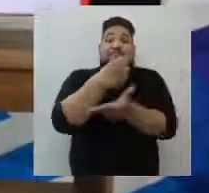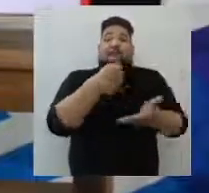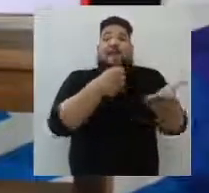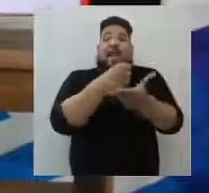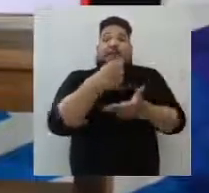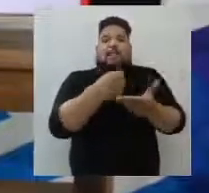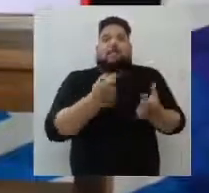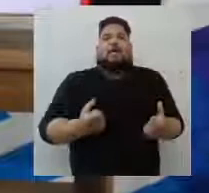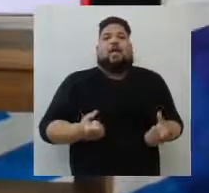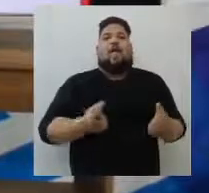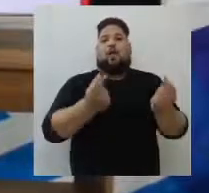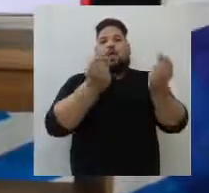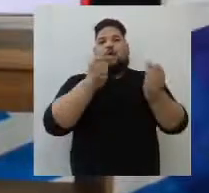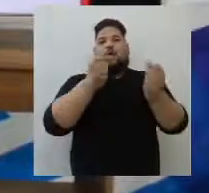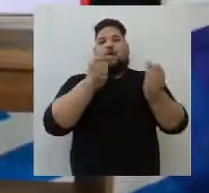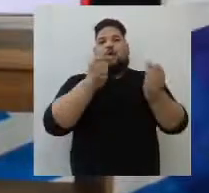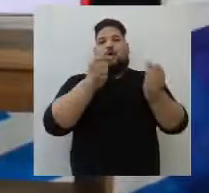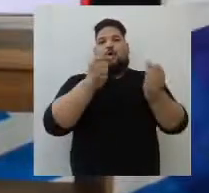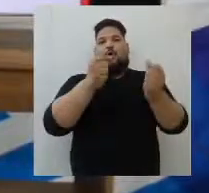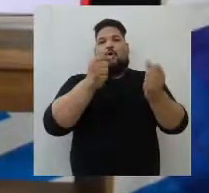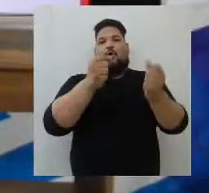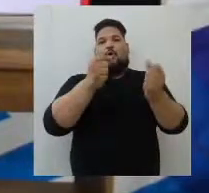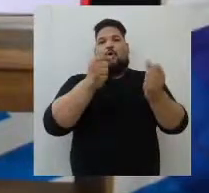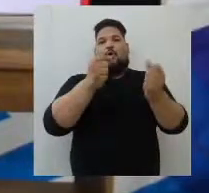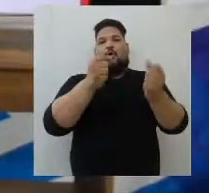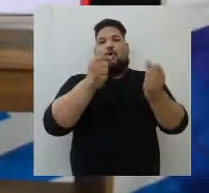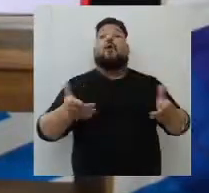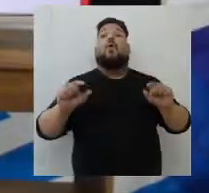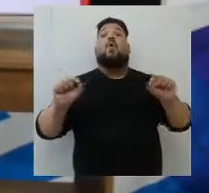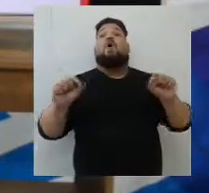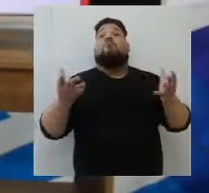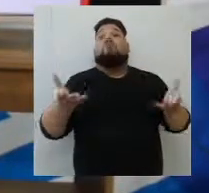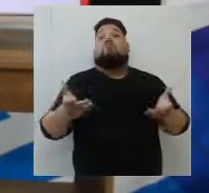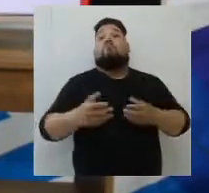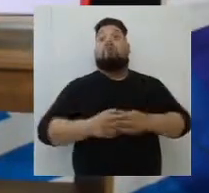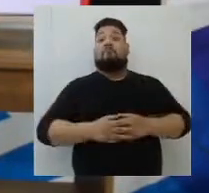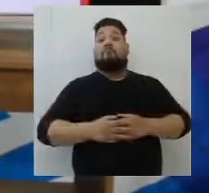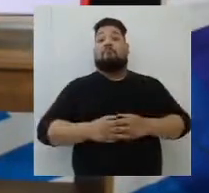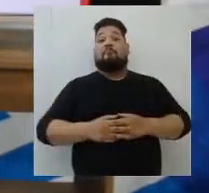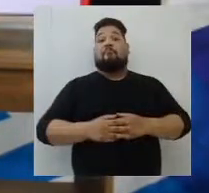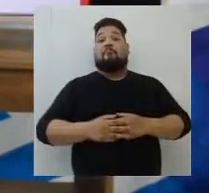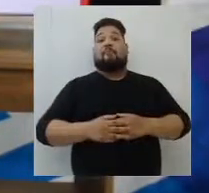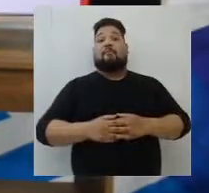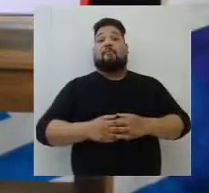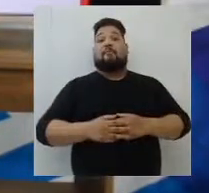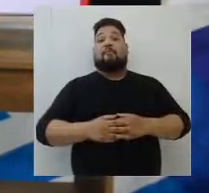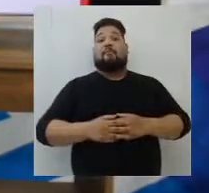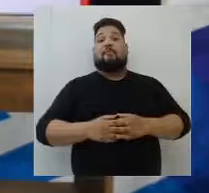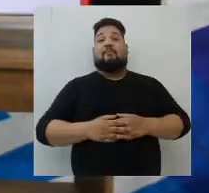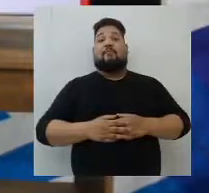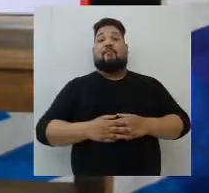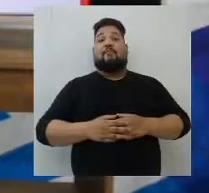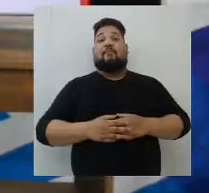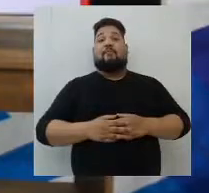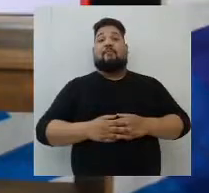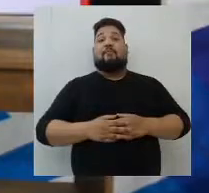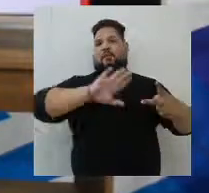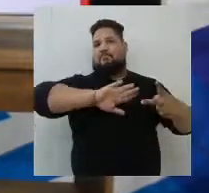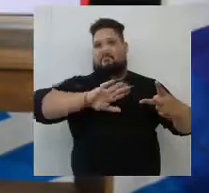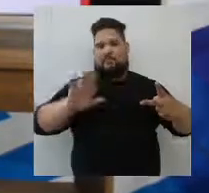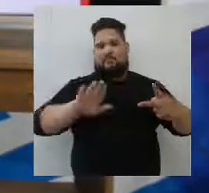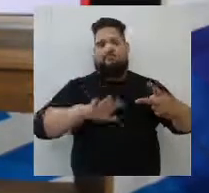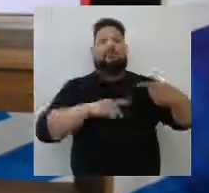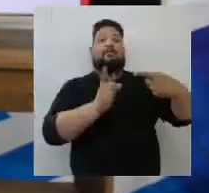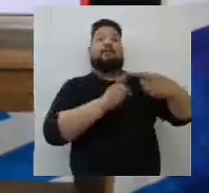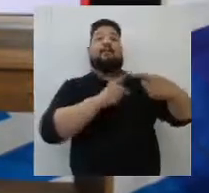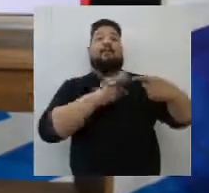sustentação econômica. E agora? Não tenho os militares. Não tenho